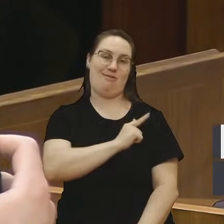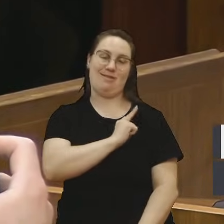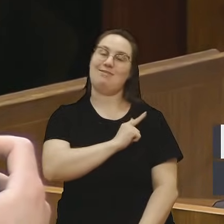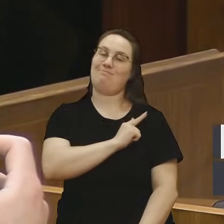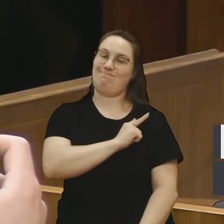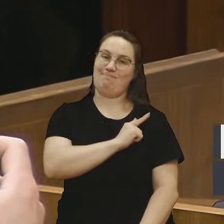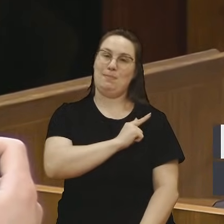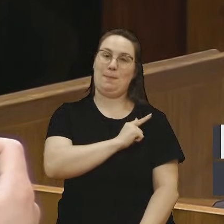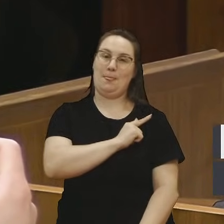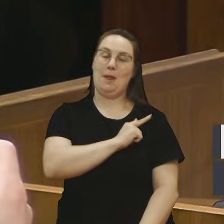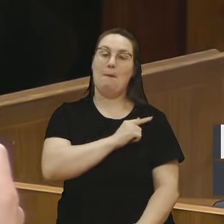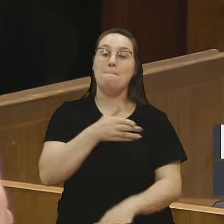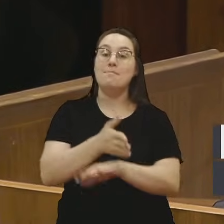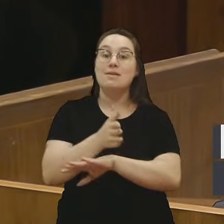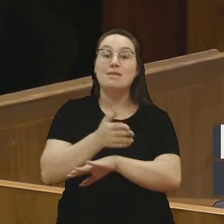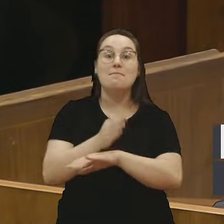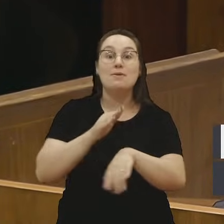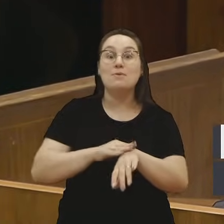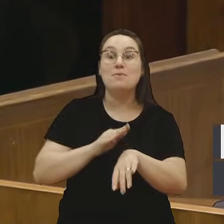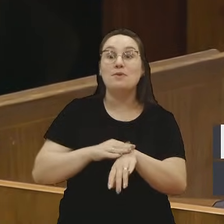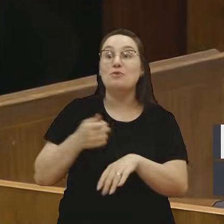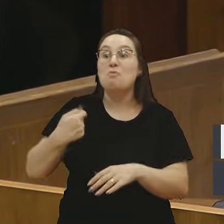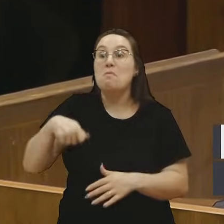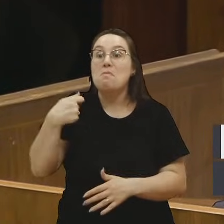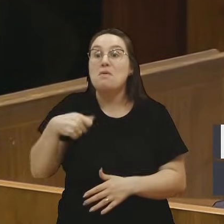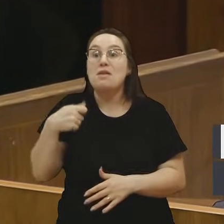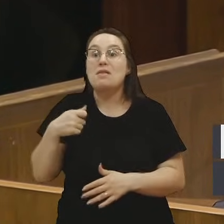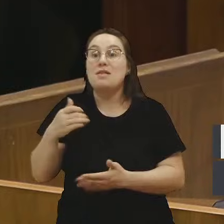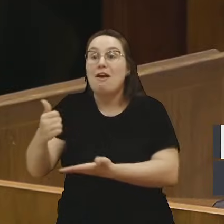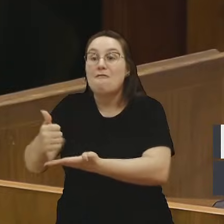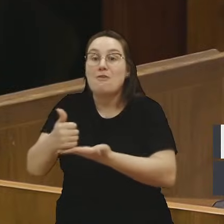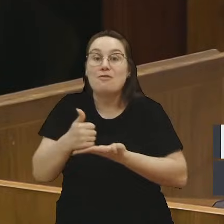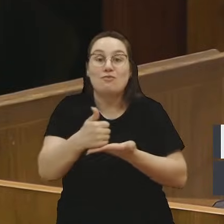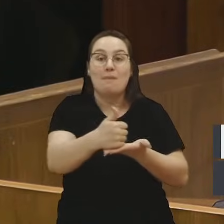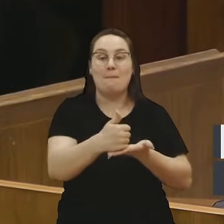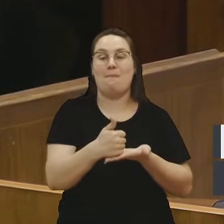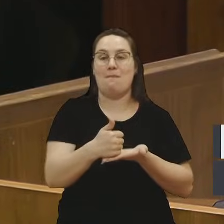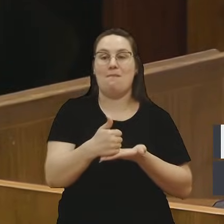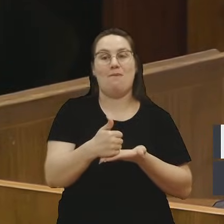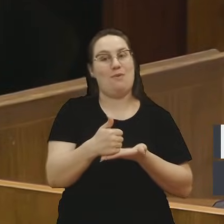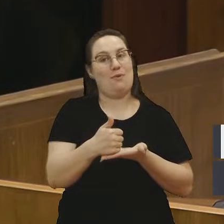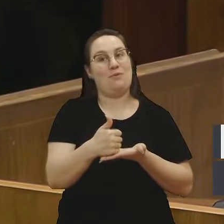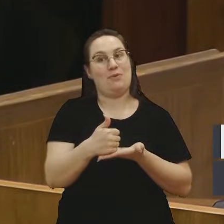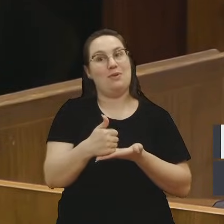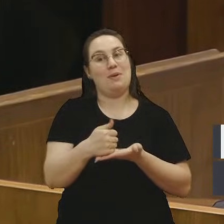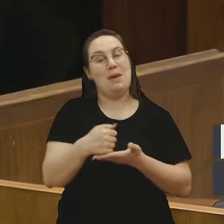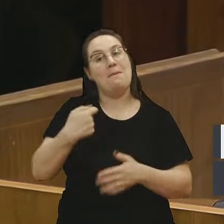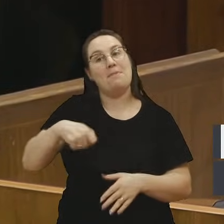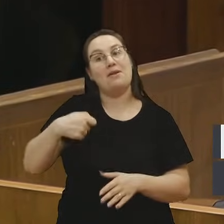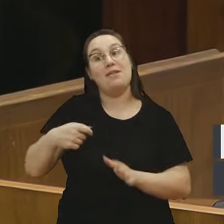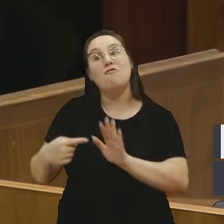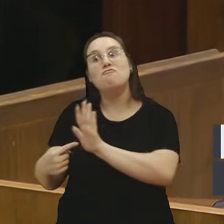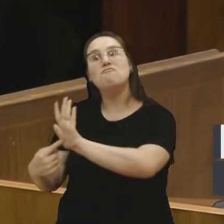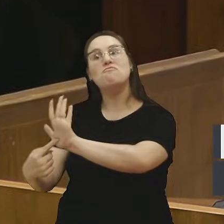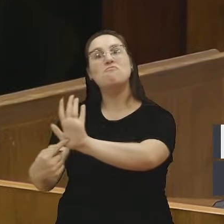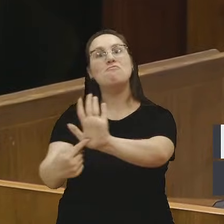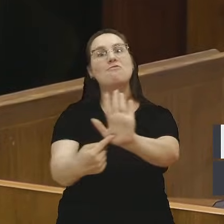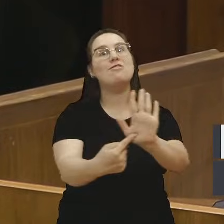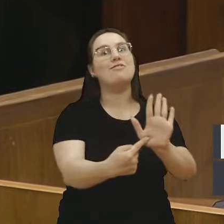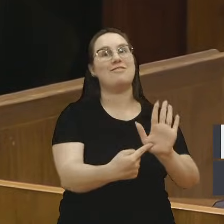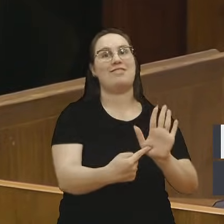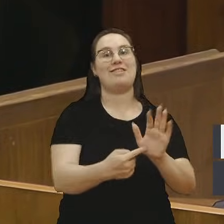parte do momento onde nós mais precisávamos do apoio e onde nós precisávamos demonstrar que